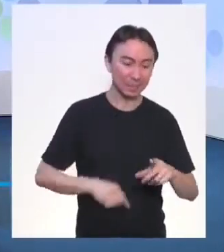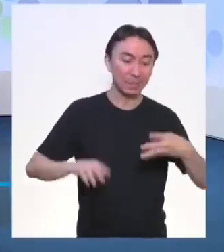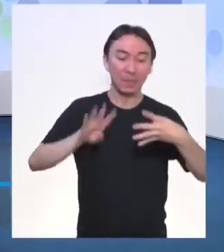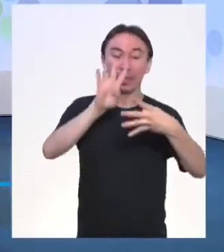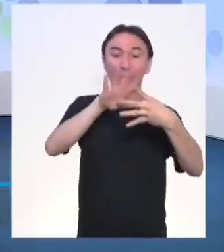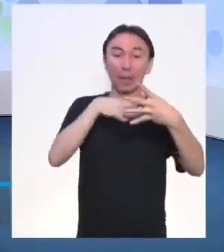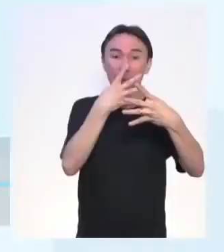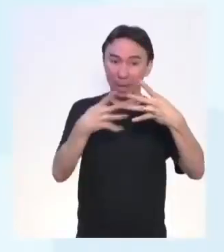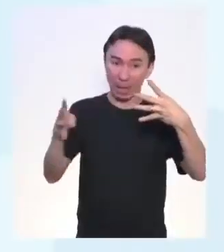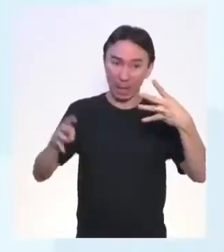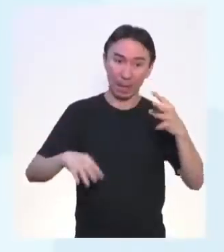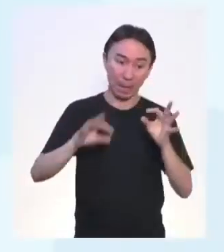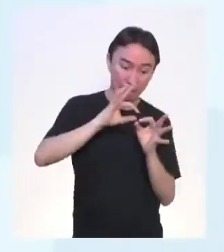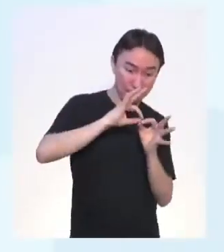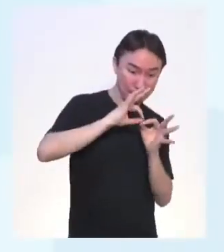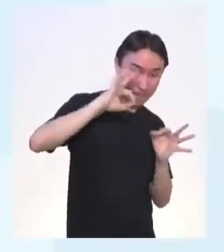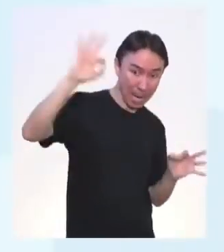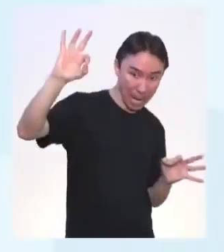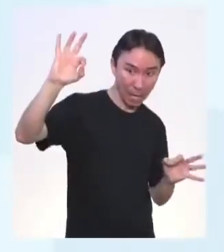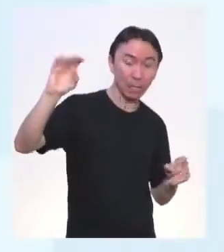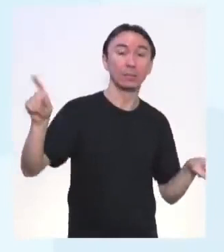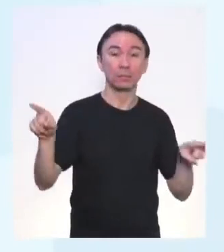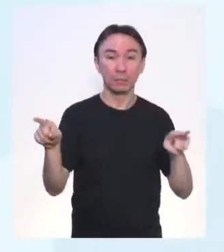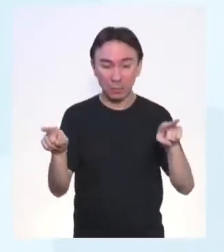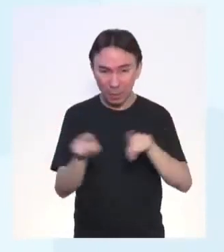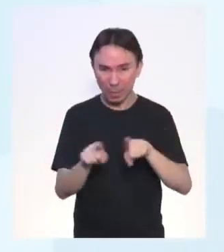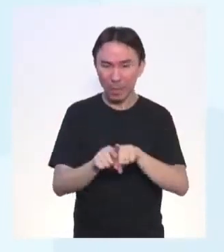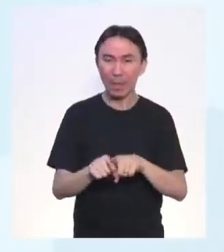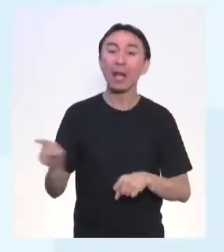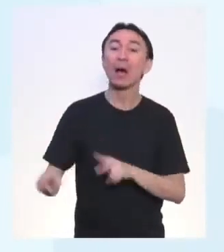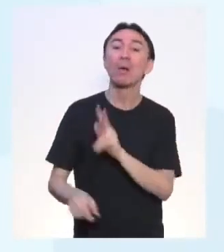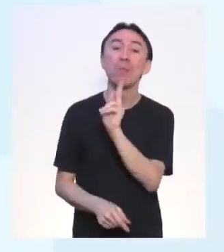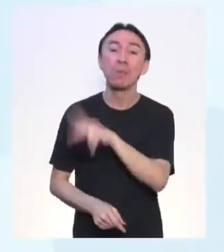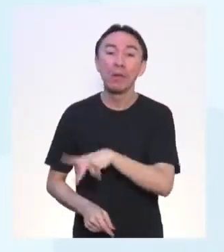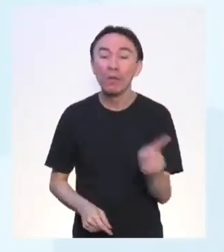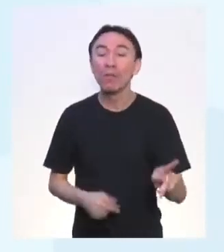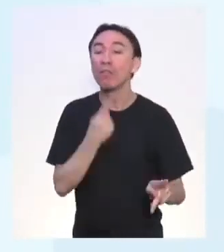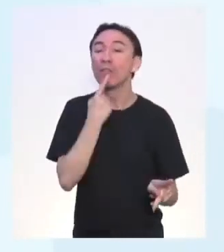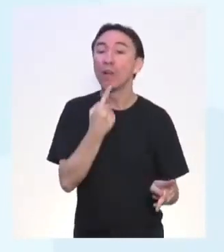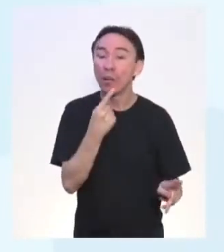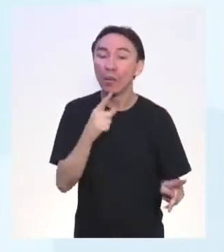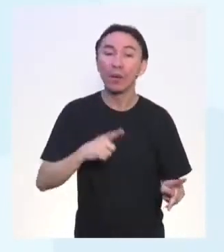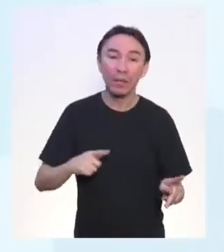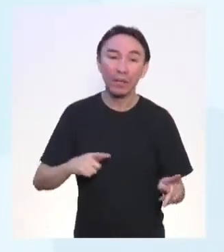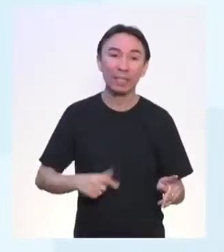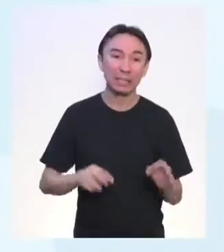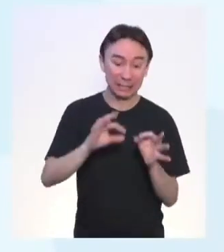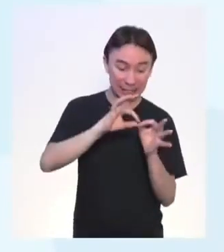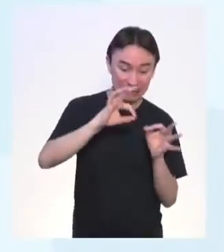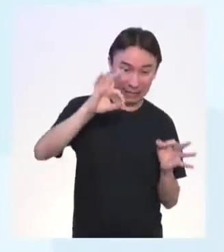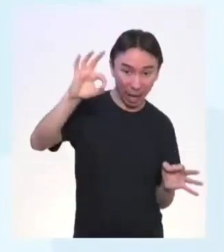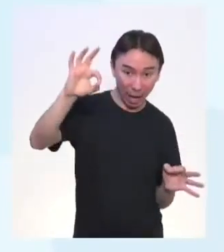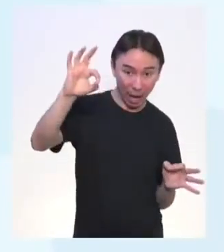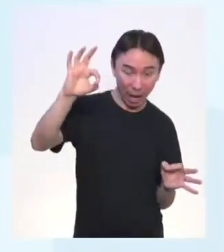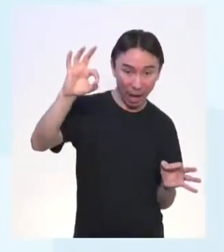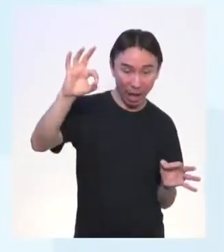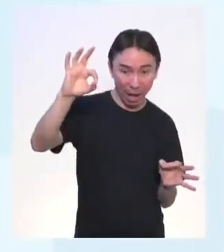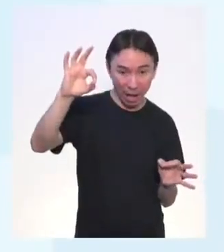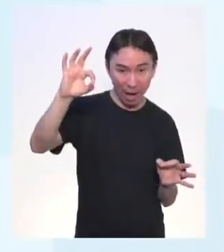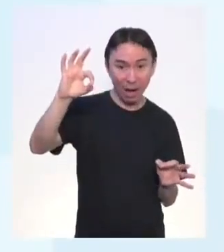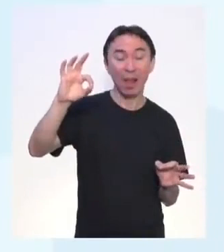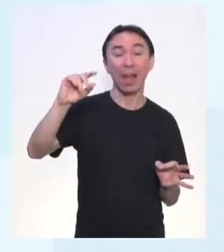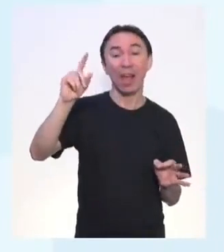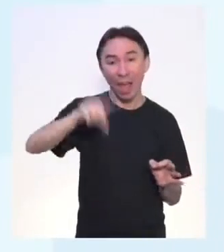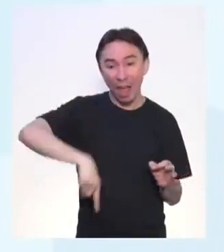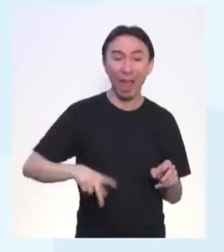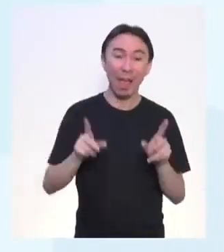tabela agora, ó. E aí uma professora, ela falou que as diagonais, a diagonal dessa tabela, são